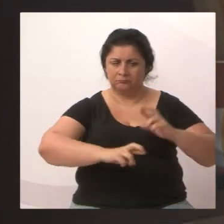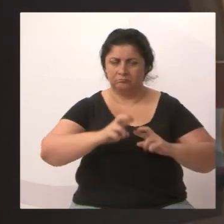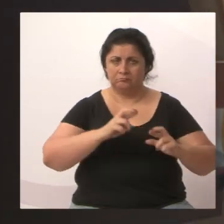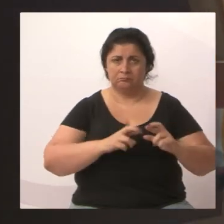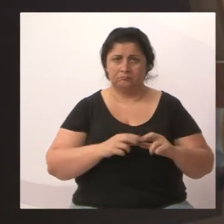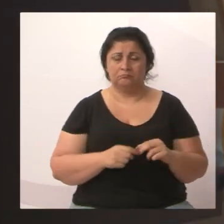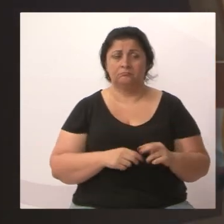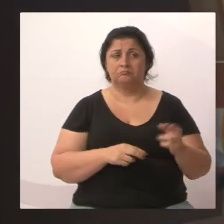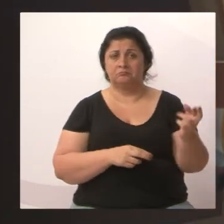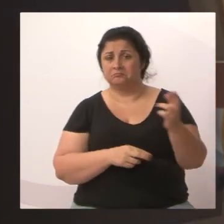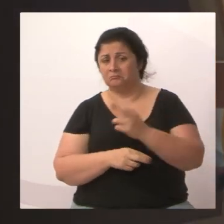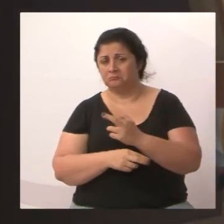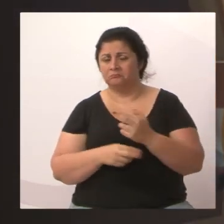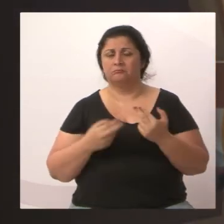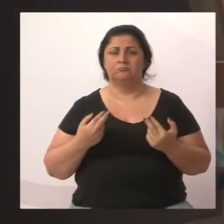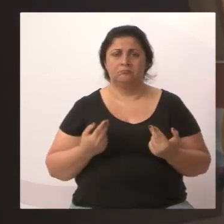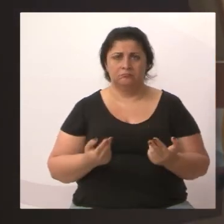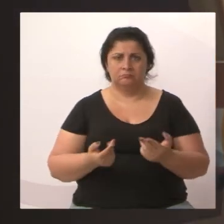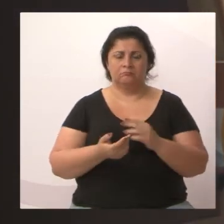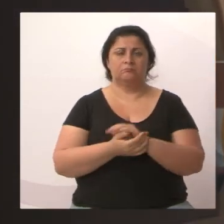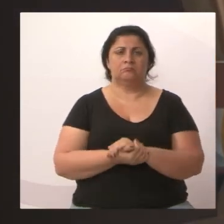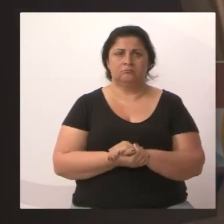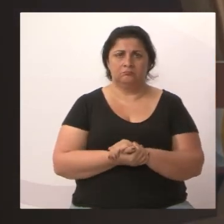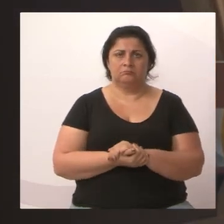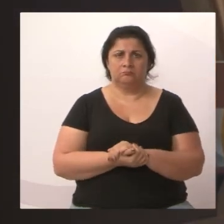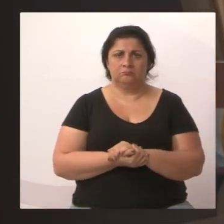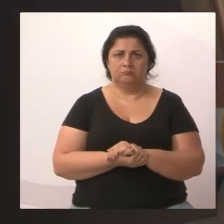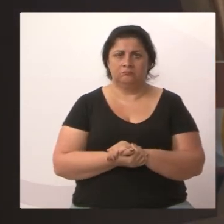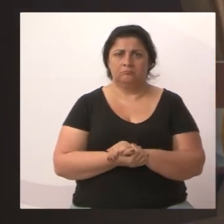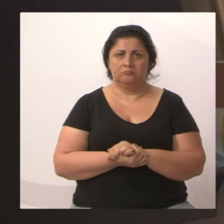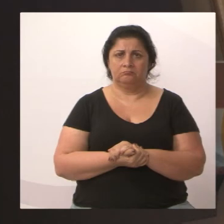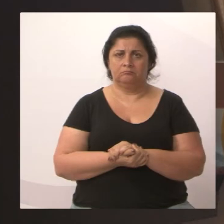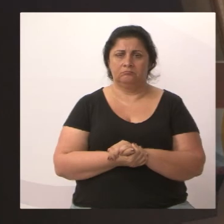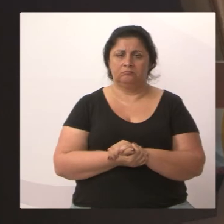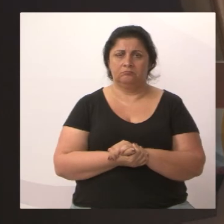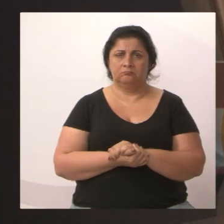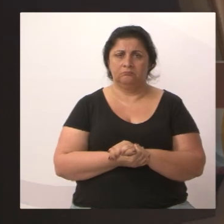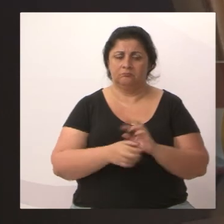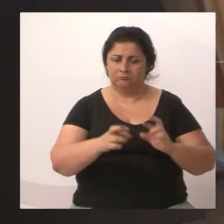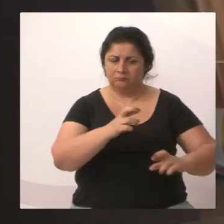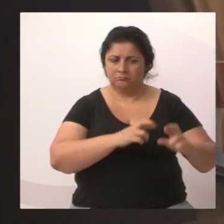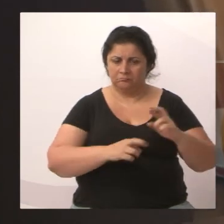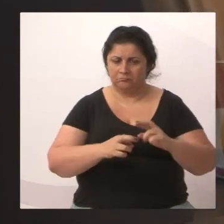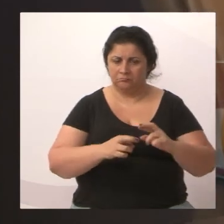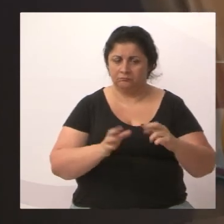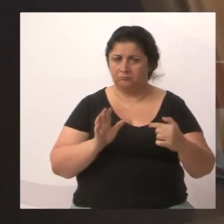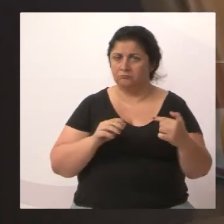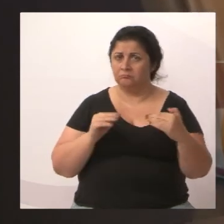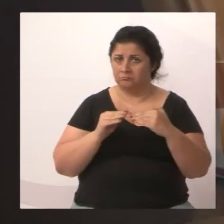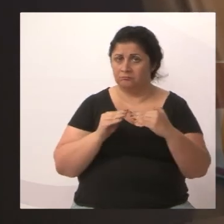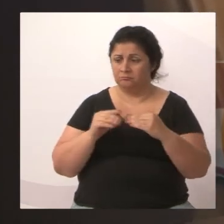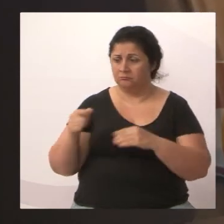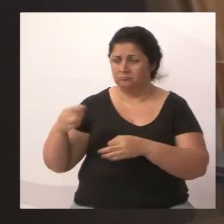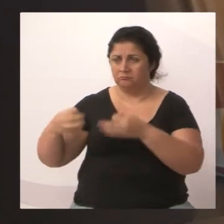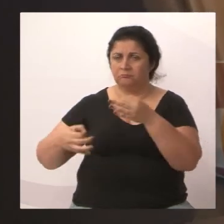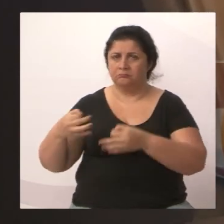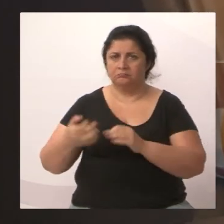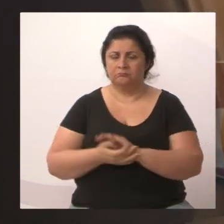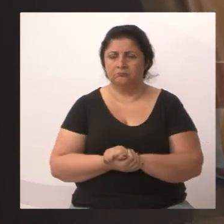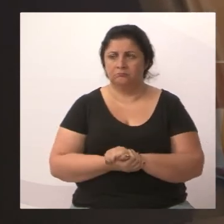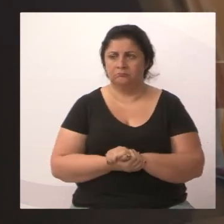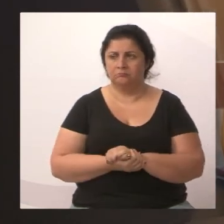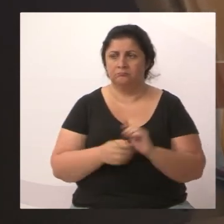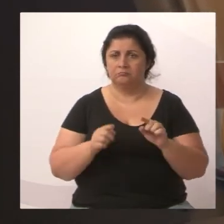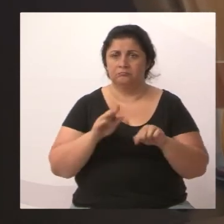resultado da auditoria é favorável ao que foi apontado pelo Tribunal de Contas. E o que mais